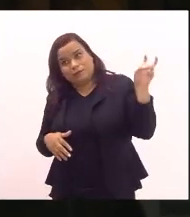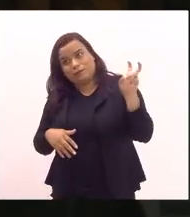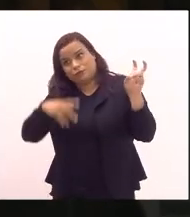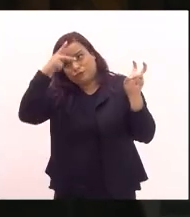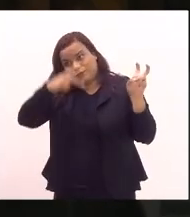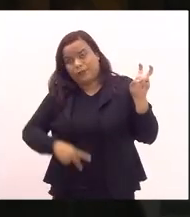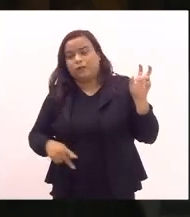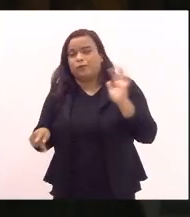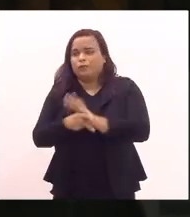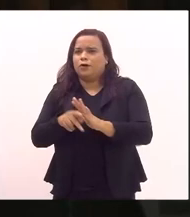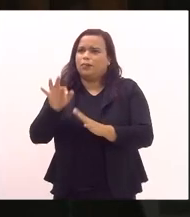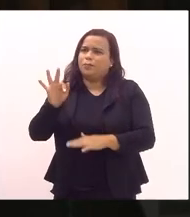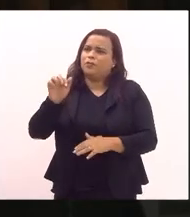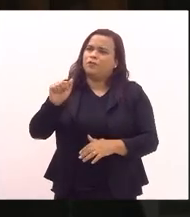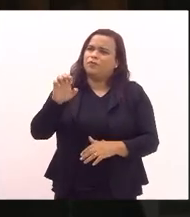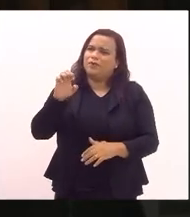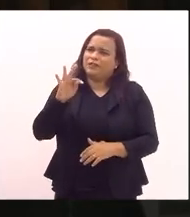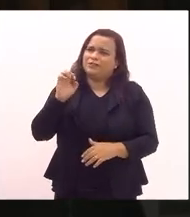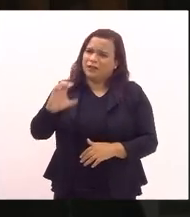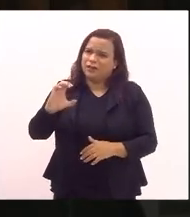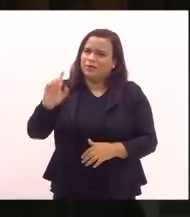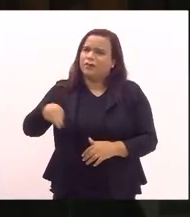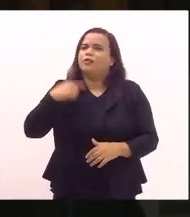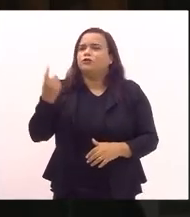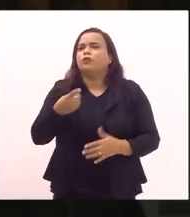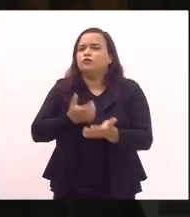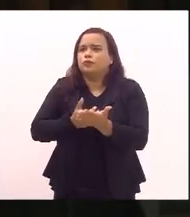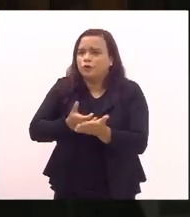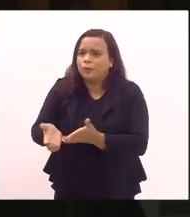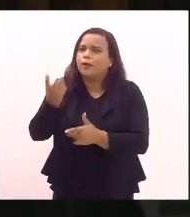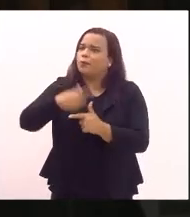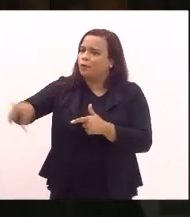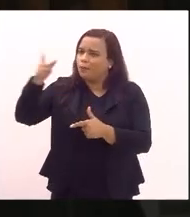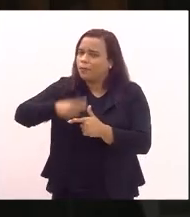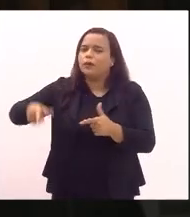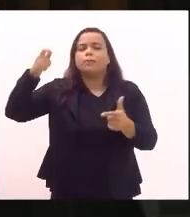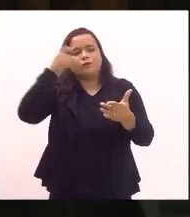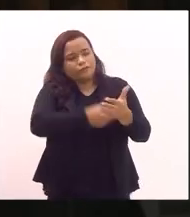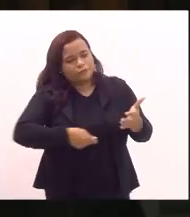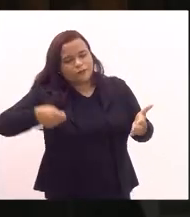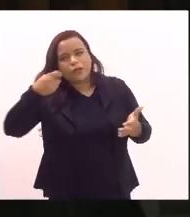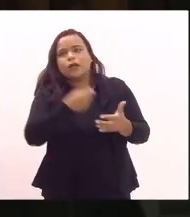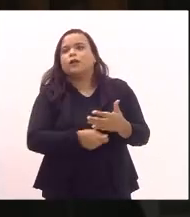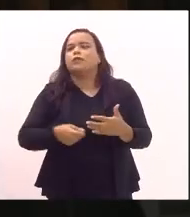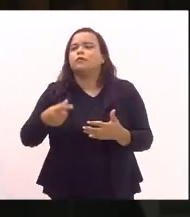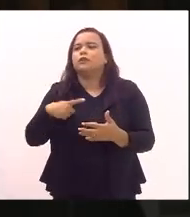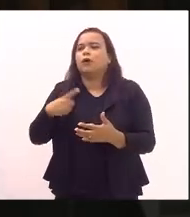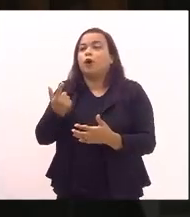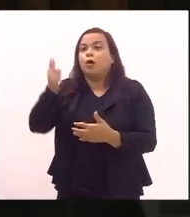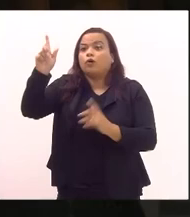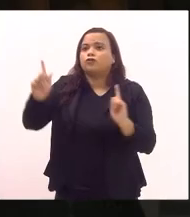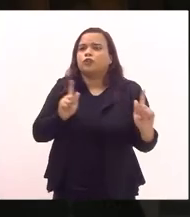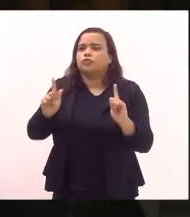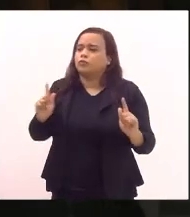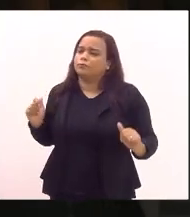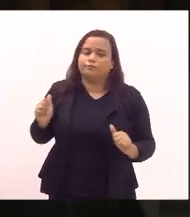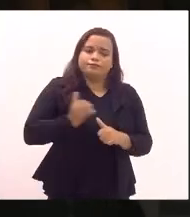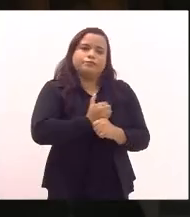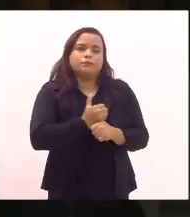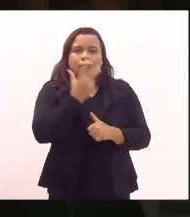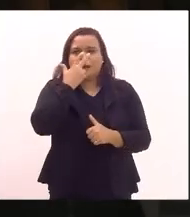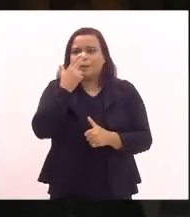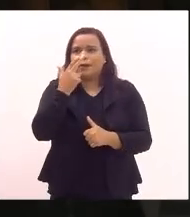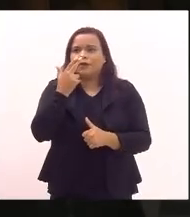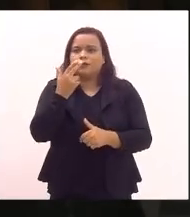o pack com isso a gente começa a enfrentar os problemas e entra o novo gestor e parece que as